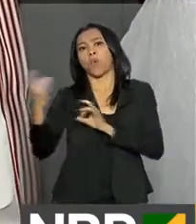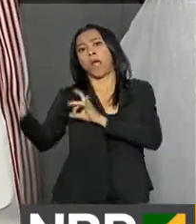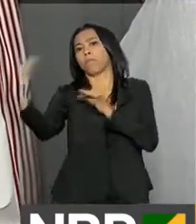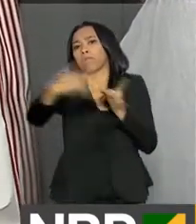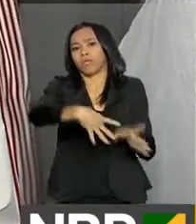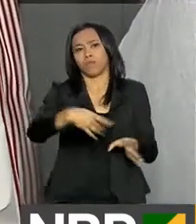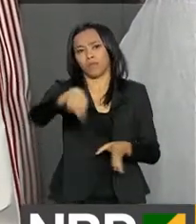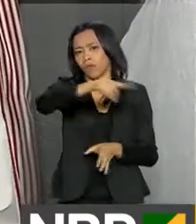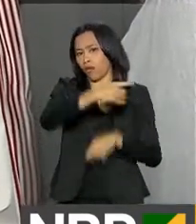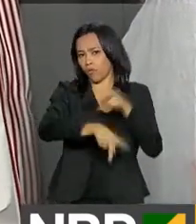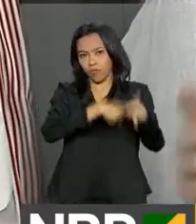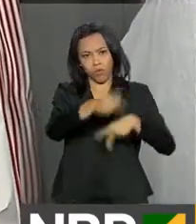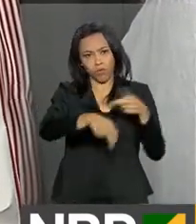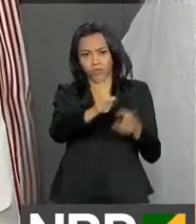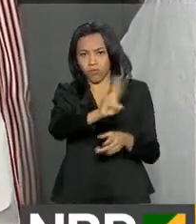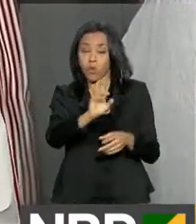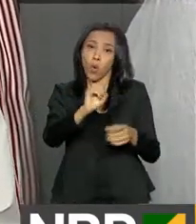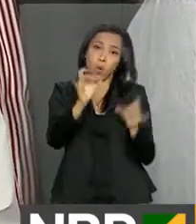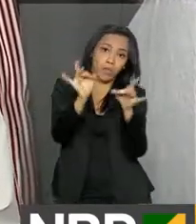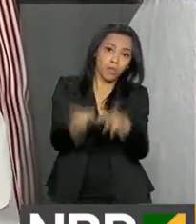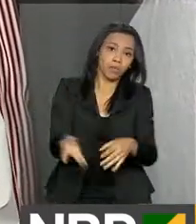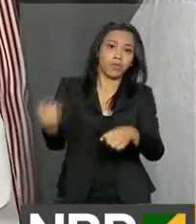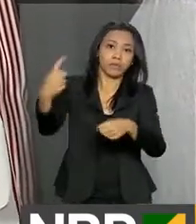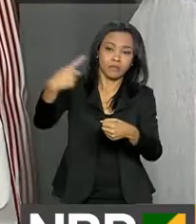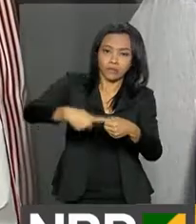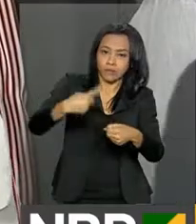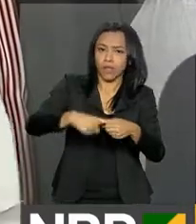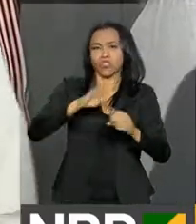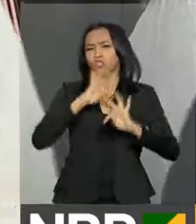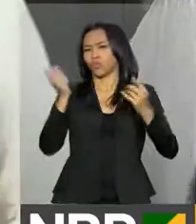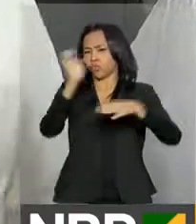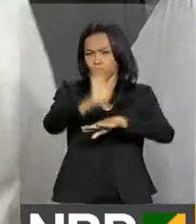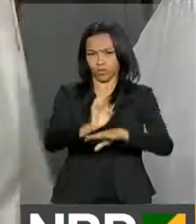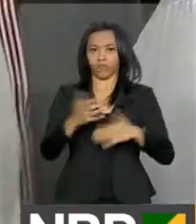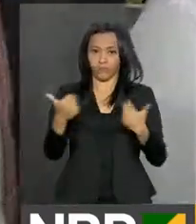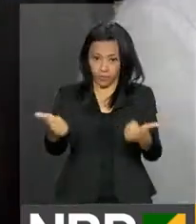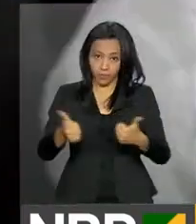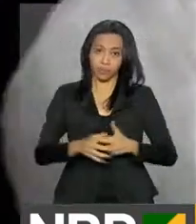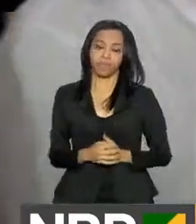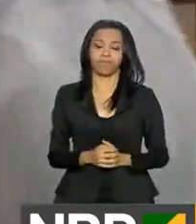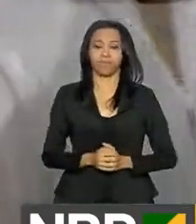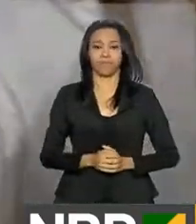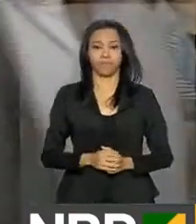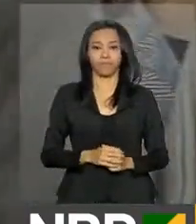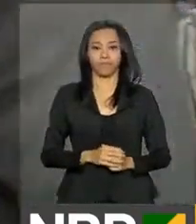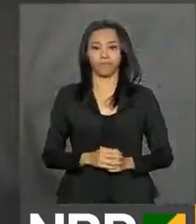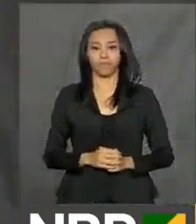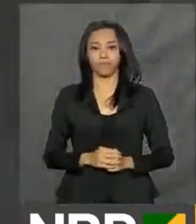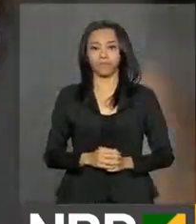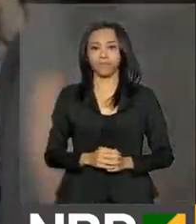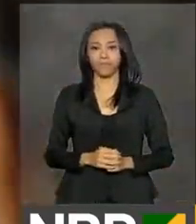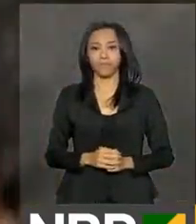as necessidades de Boa Vista, de Roraima e de todo o Estado. Tá bem?